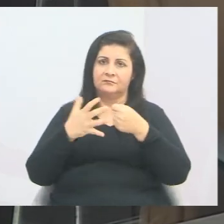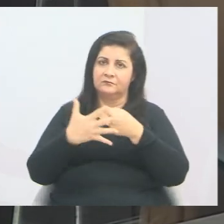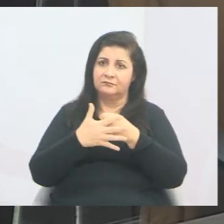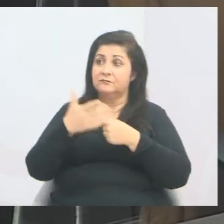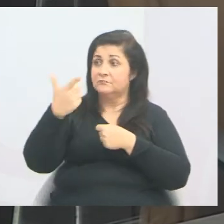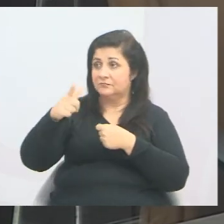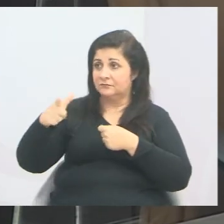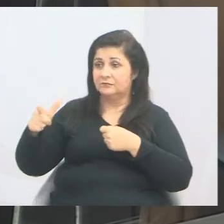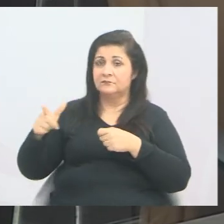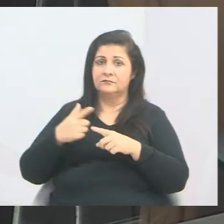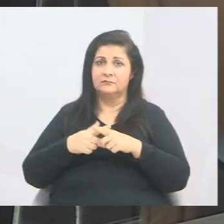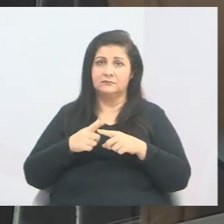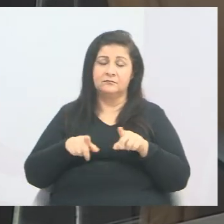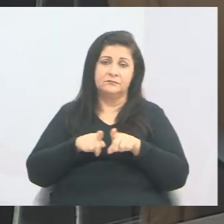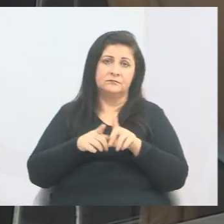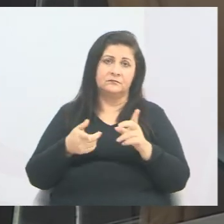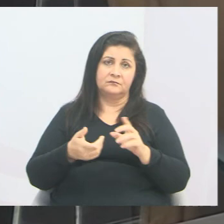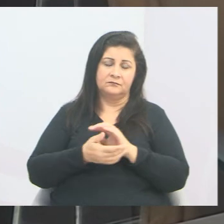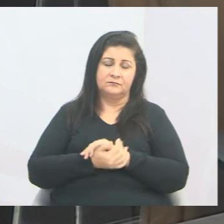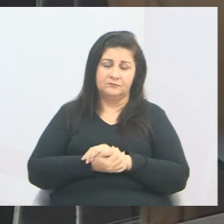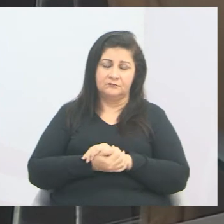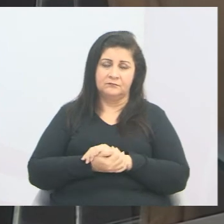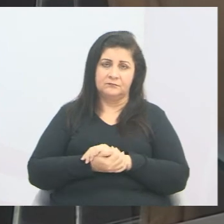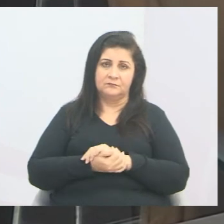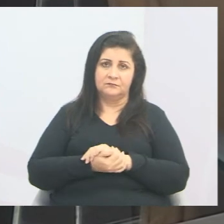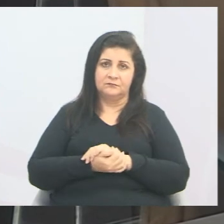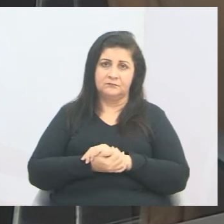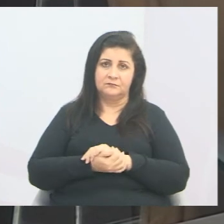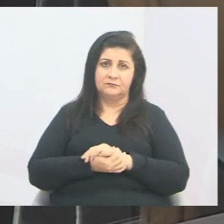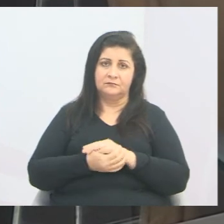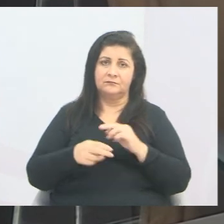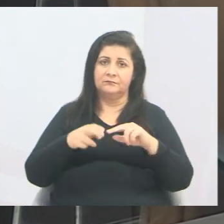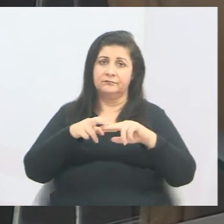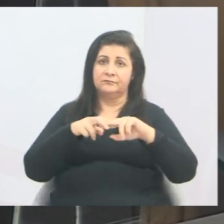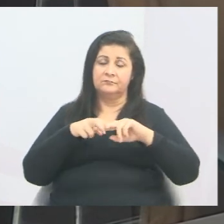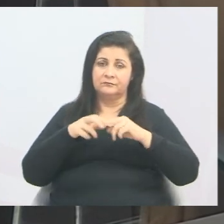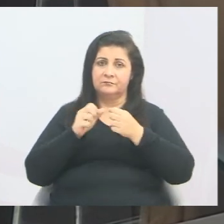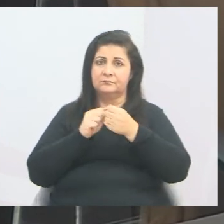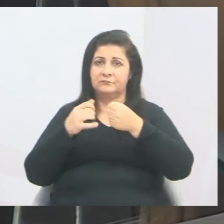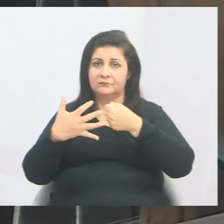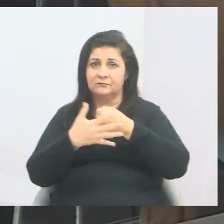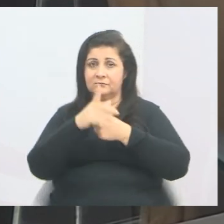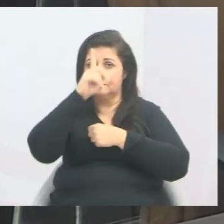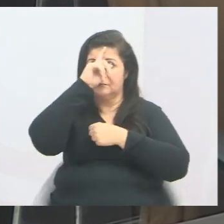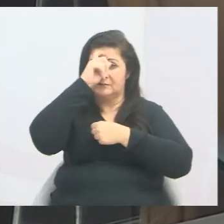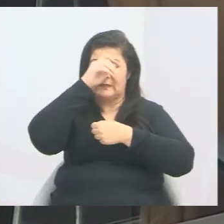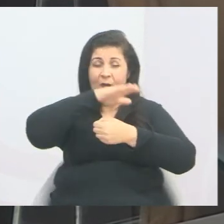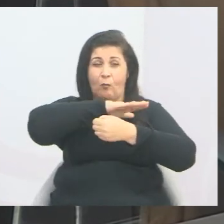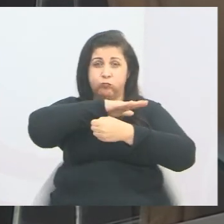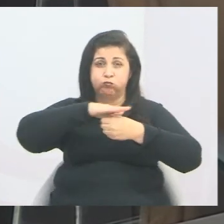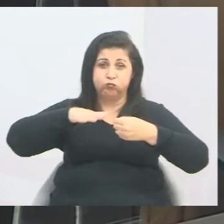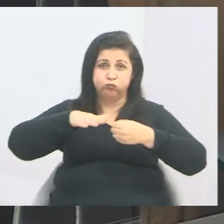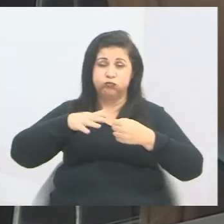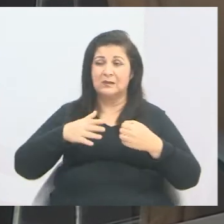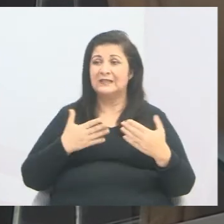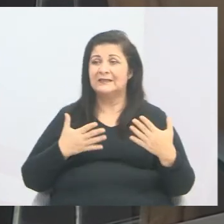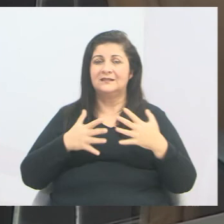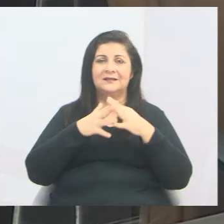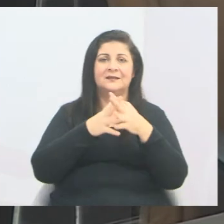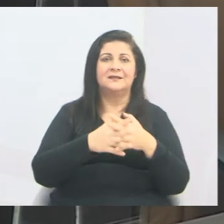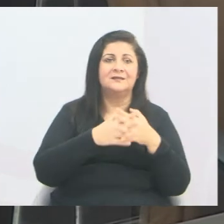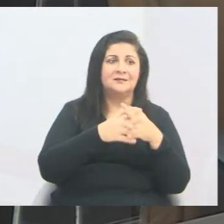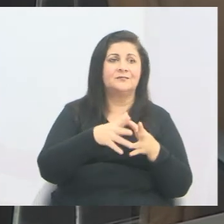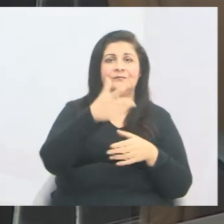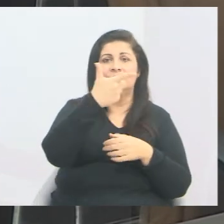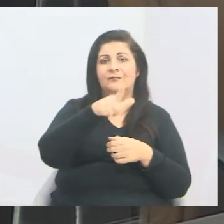outros problemas. E que, por conta da Covid, os hospitais lotados acabam impedindo